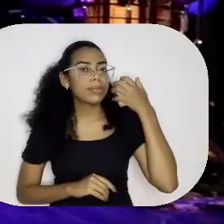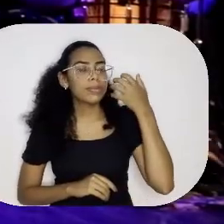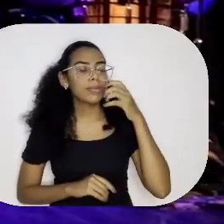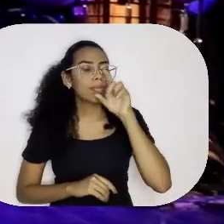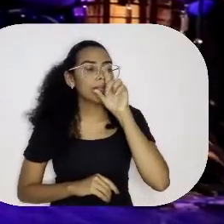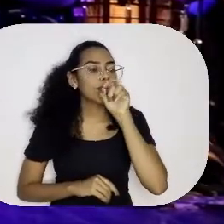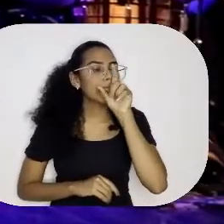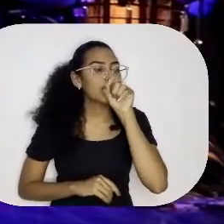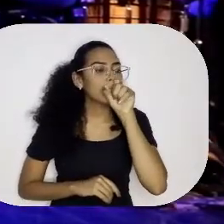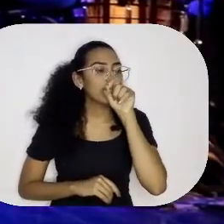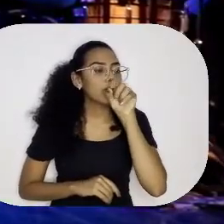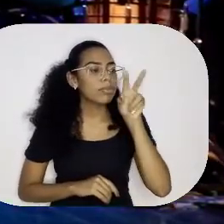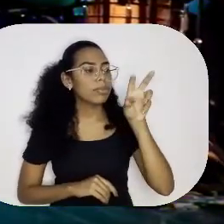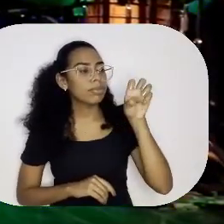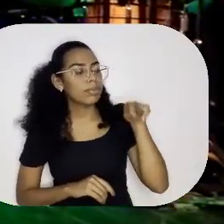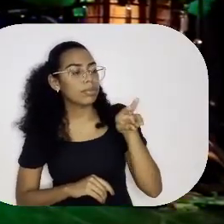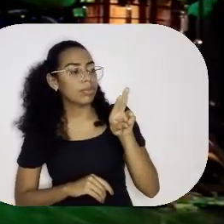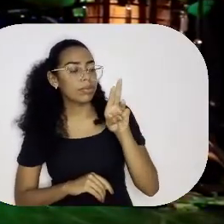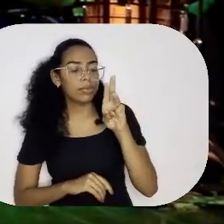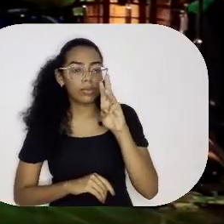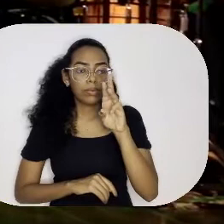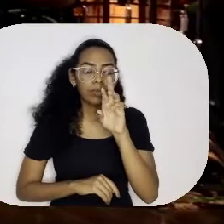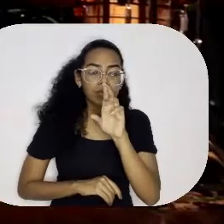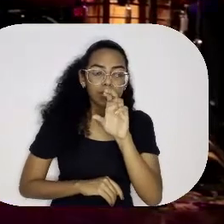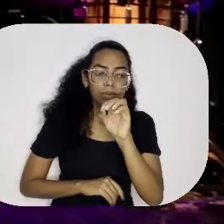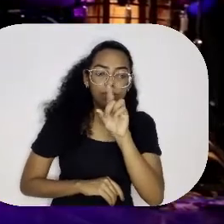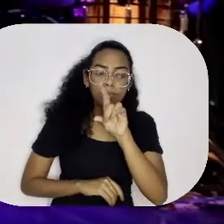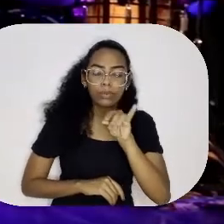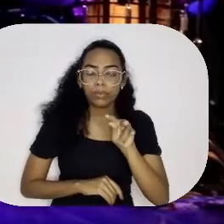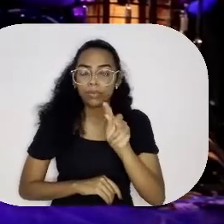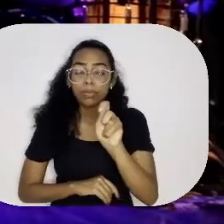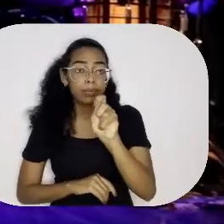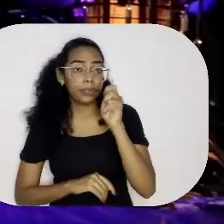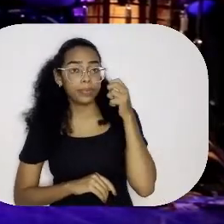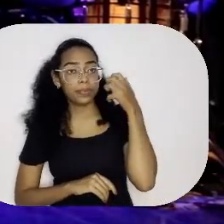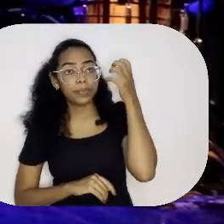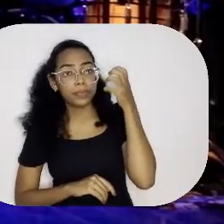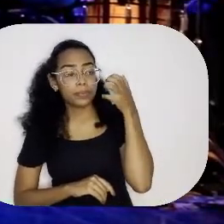Canta rolinha, canta vem, vem, canta roxinol.